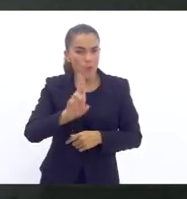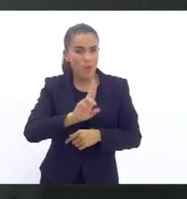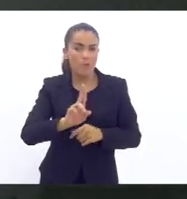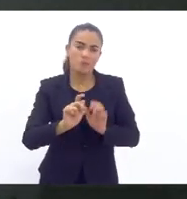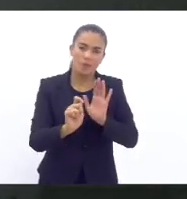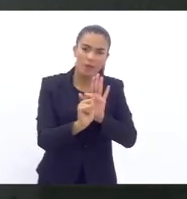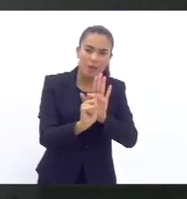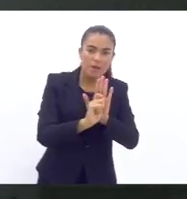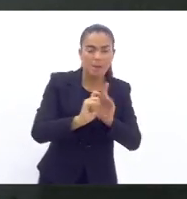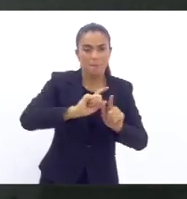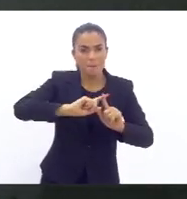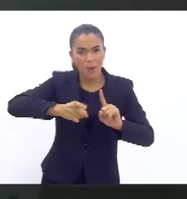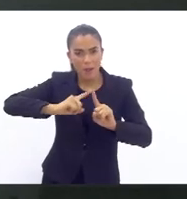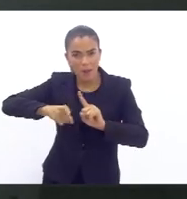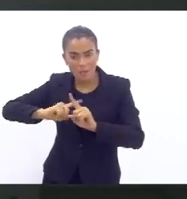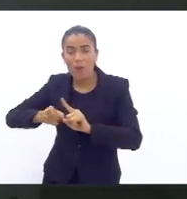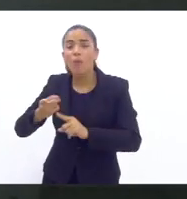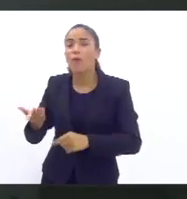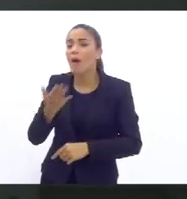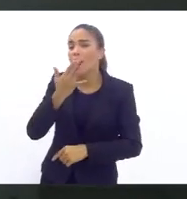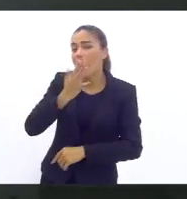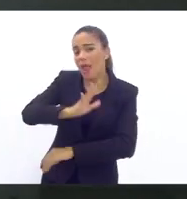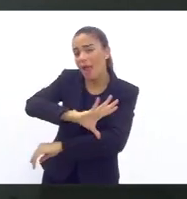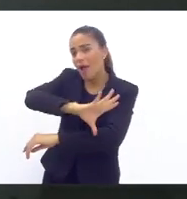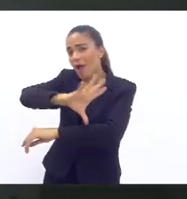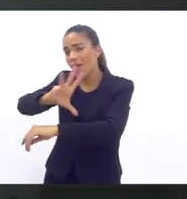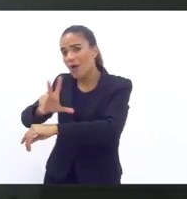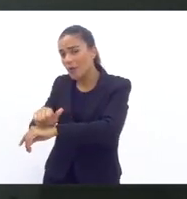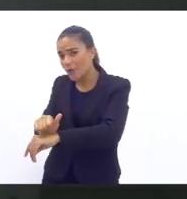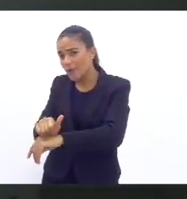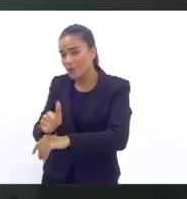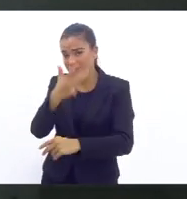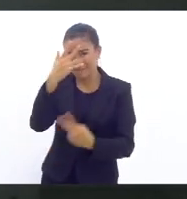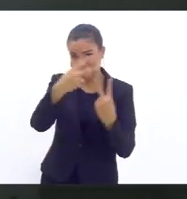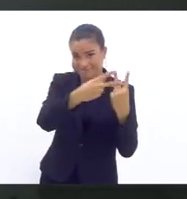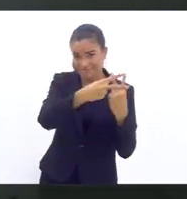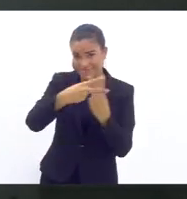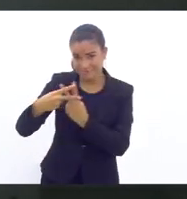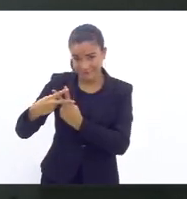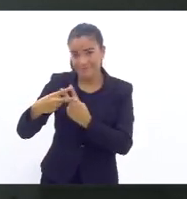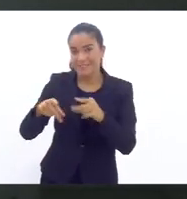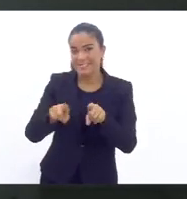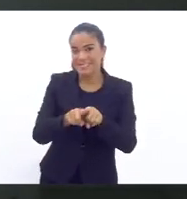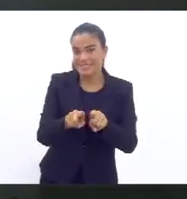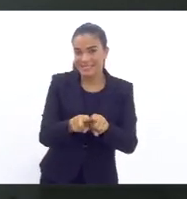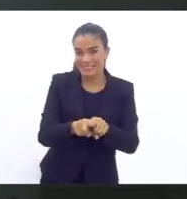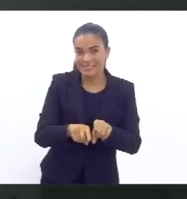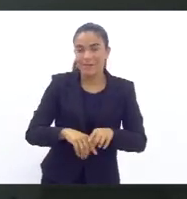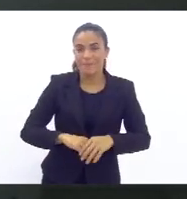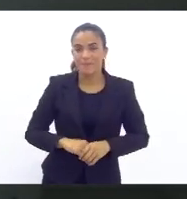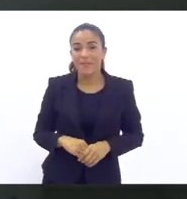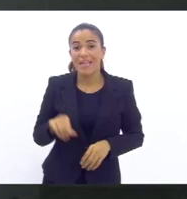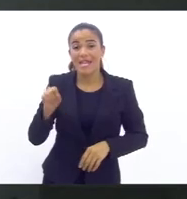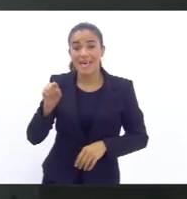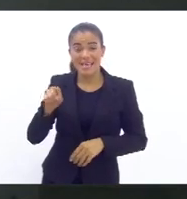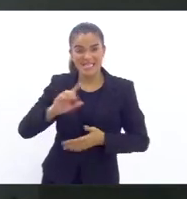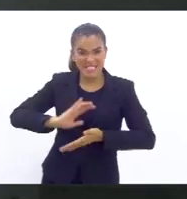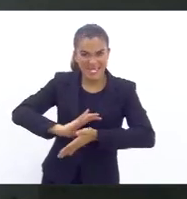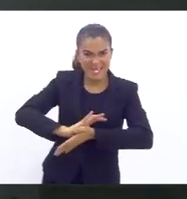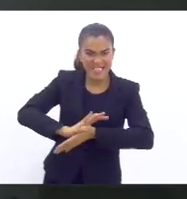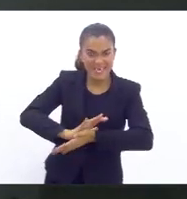da proibição e de quem Qual é a cor de quem tá lá né no sistema prisional né A gente vai ver que esse racismo